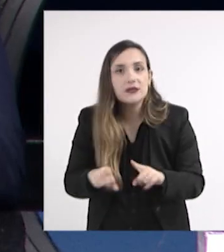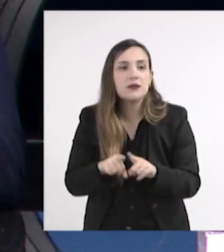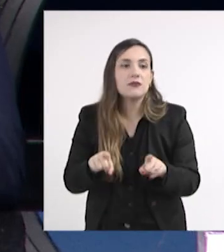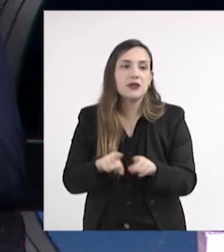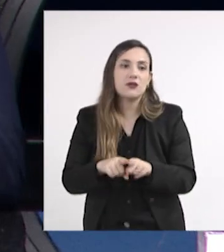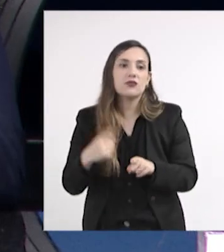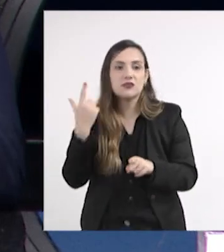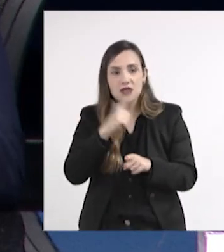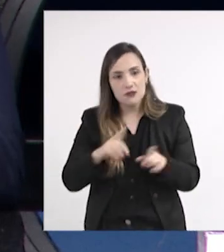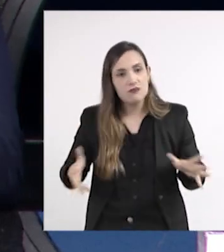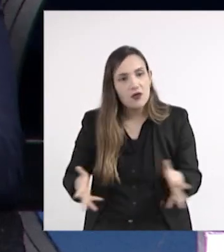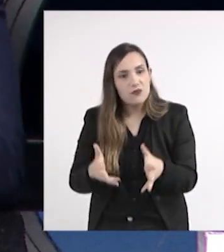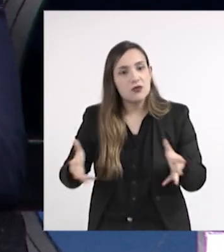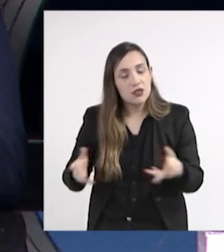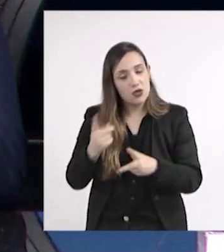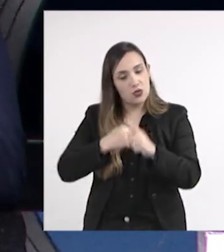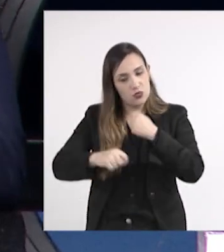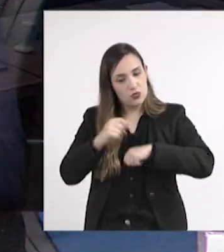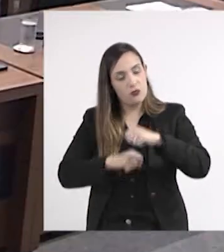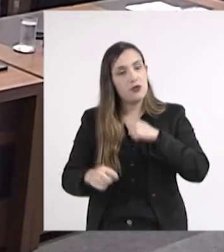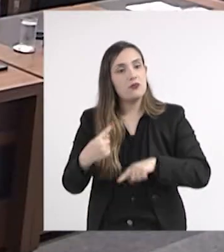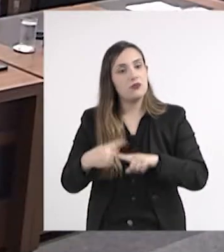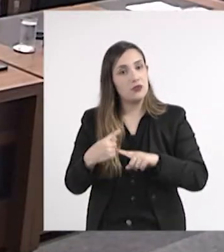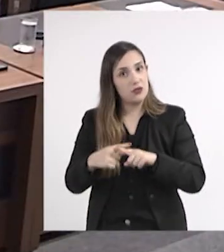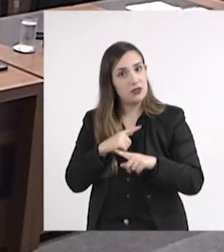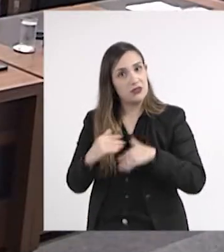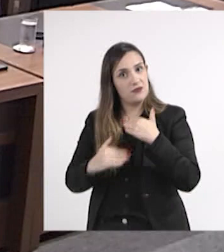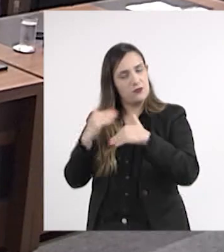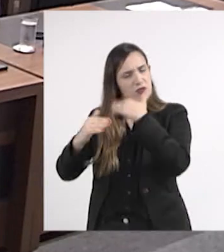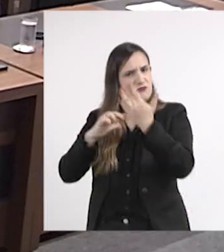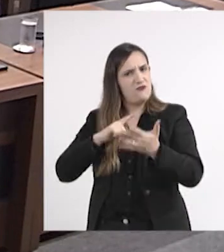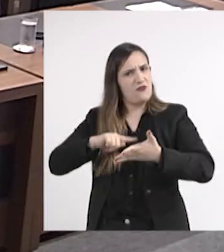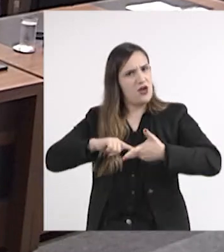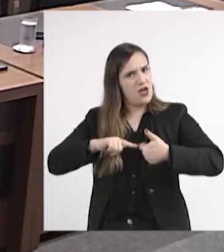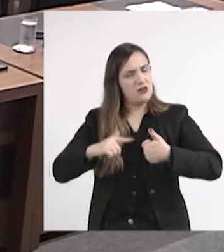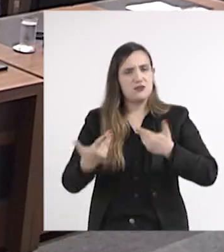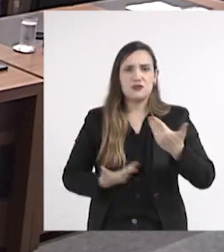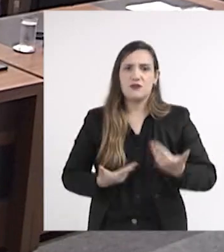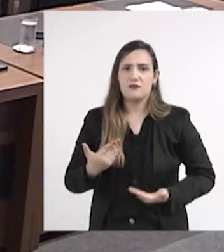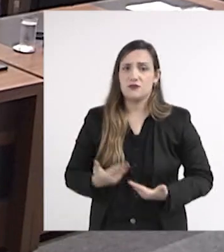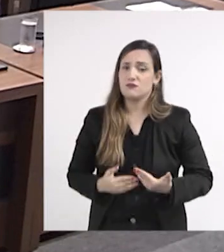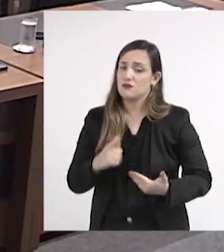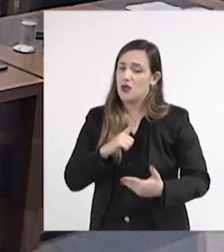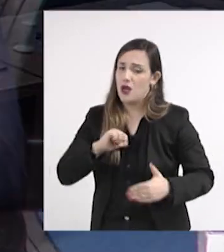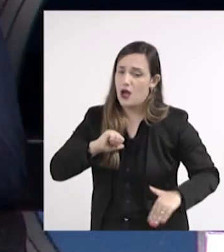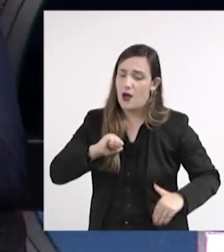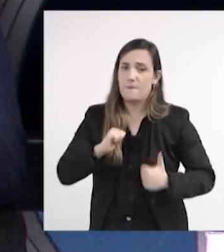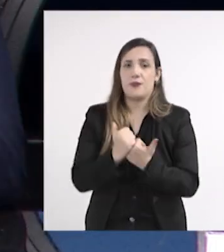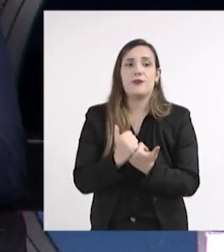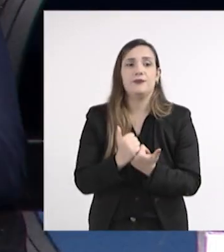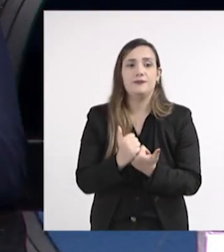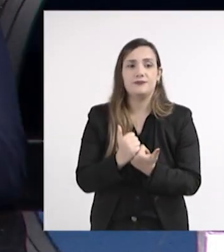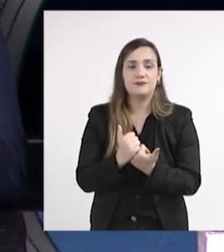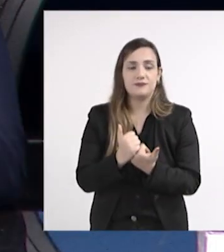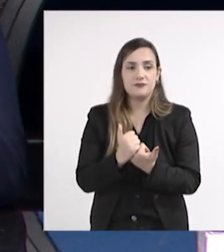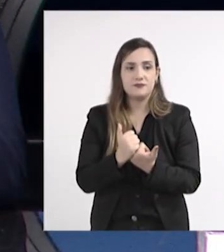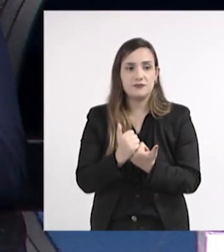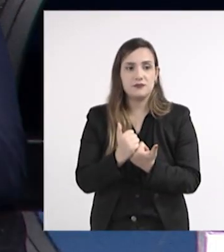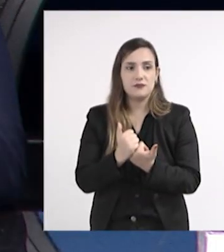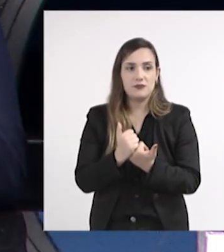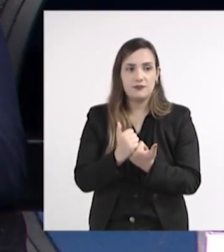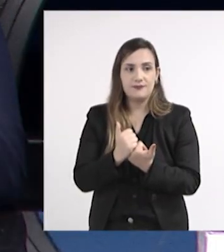economia local, mediante o desenvolvimento de diversos serviços de apoio e fomento a